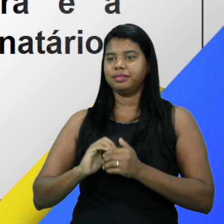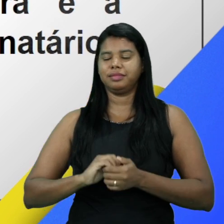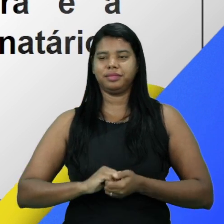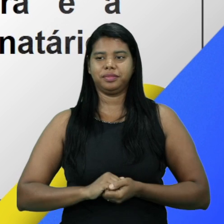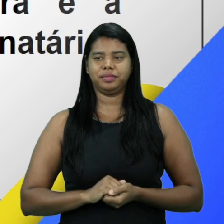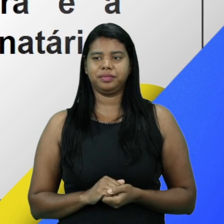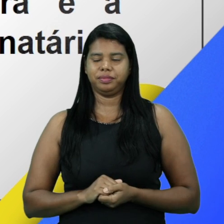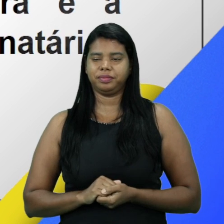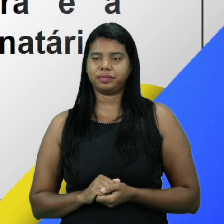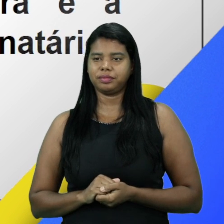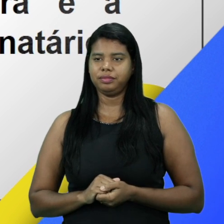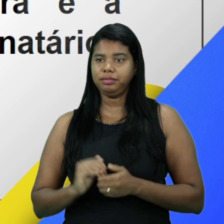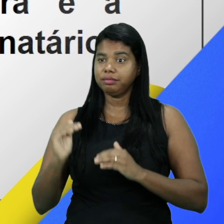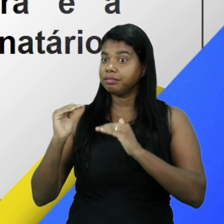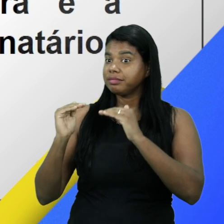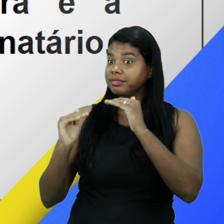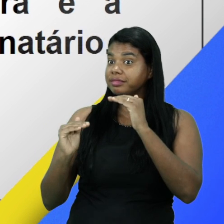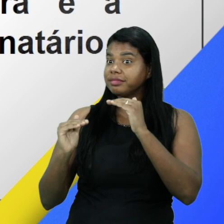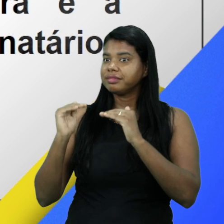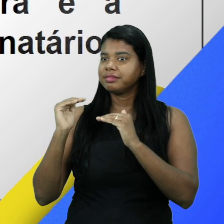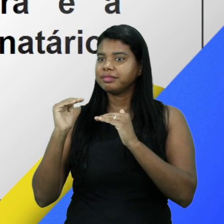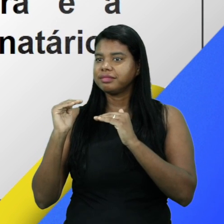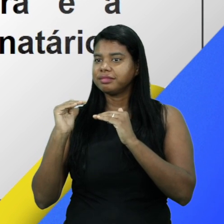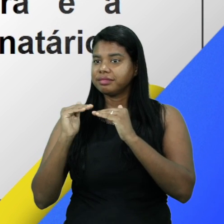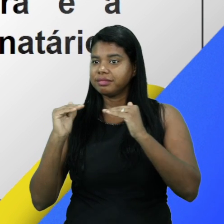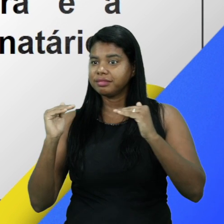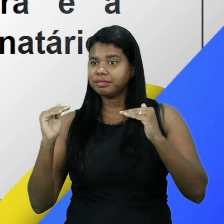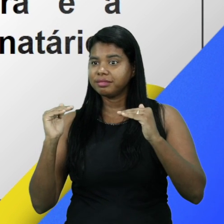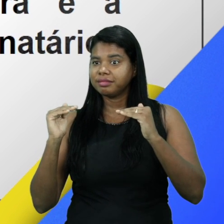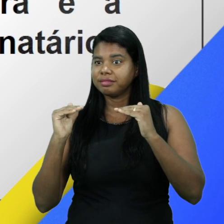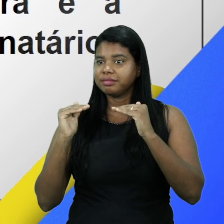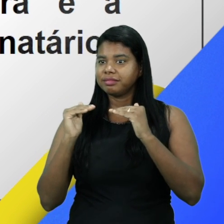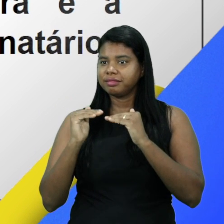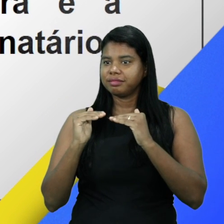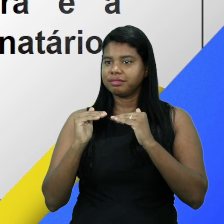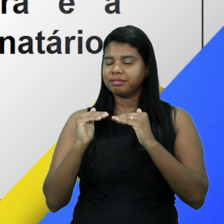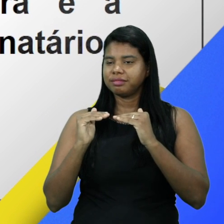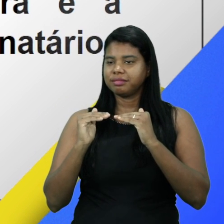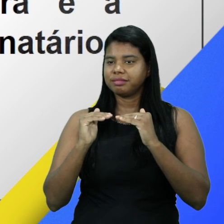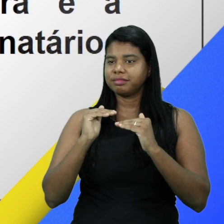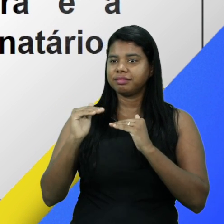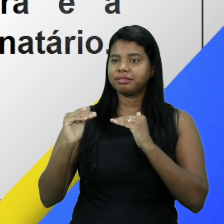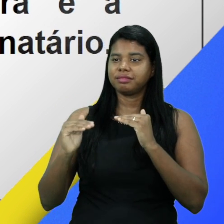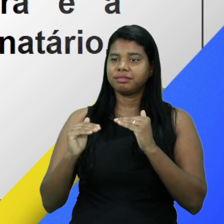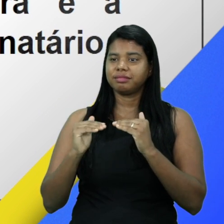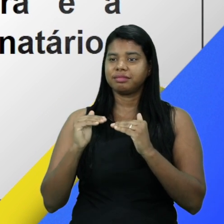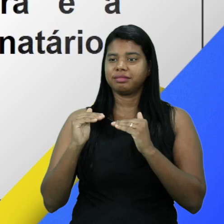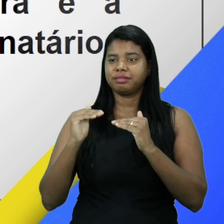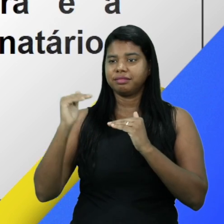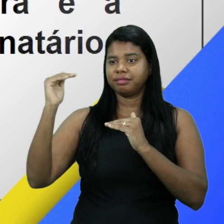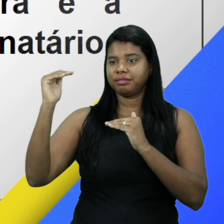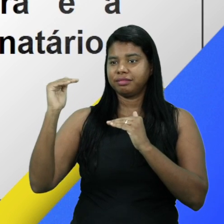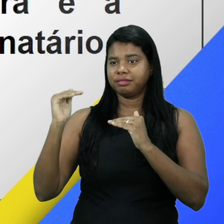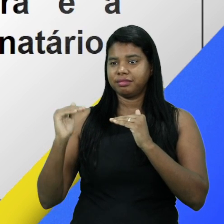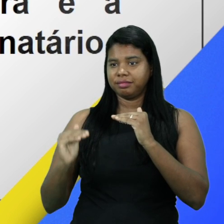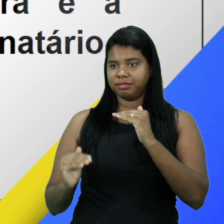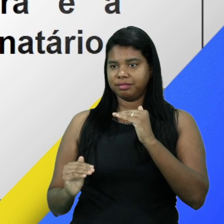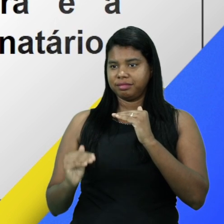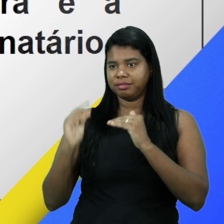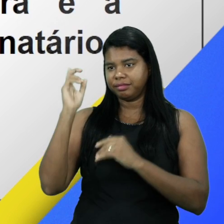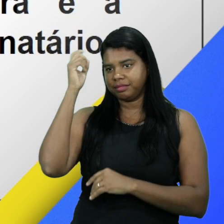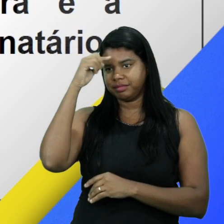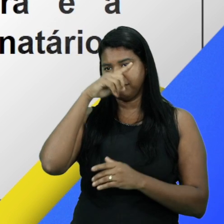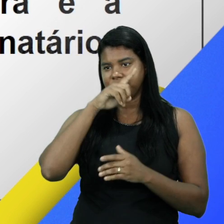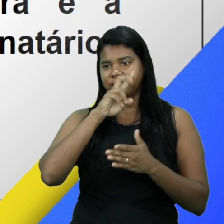E quando o equilíbrio não é atendido, ele gera tensão, desarmonia, desproporção. Em alguns casos, dificuldade de